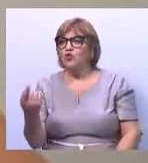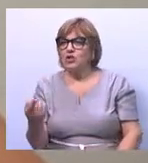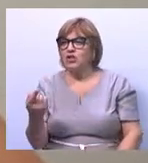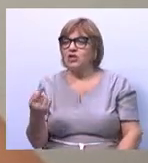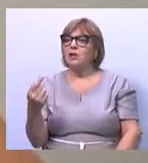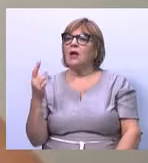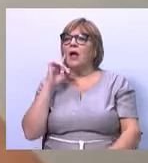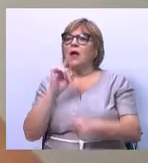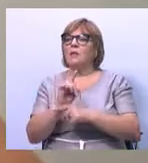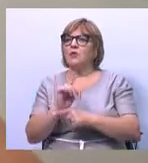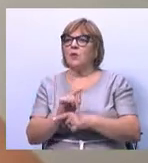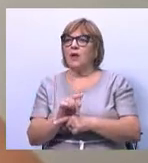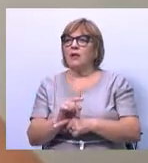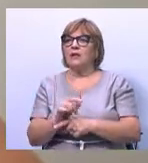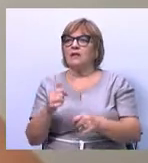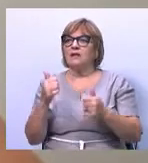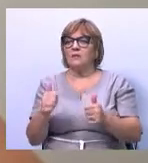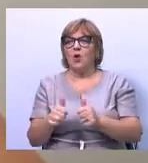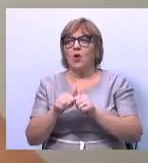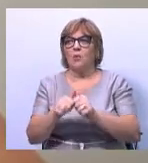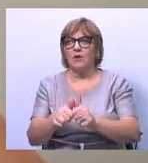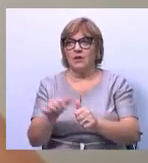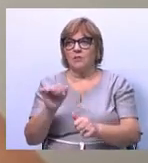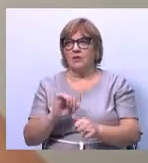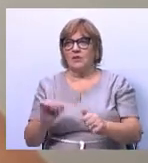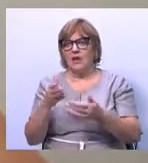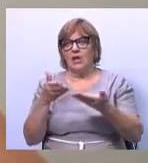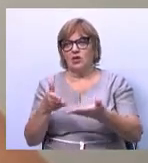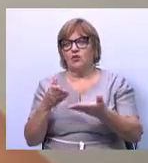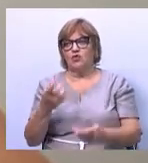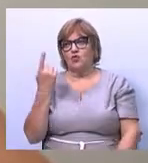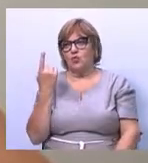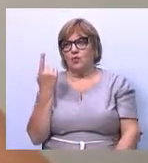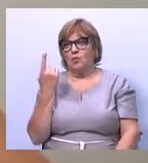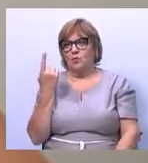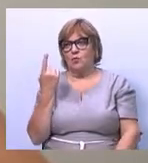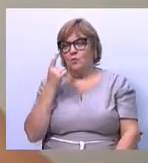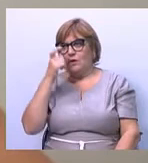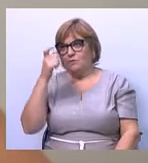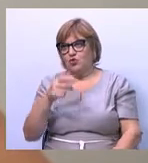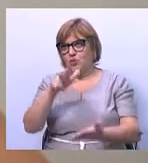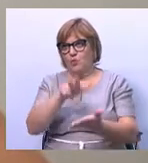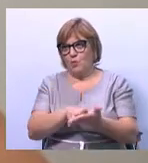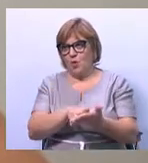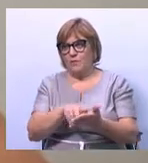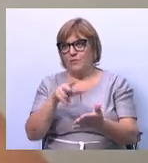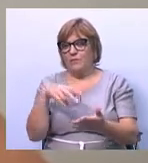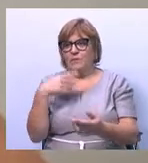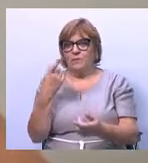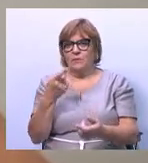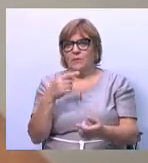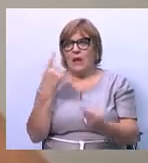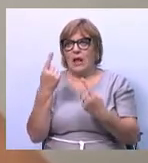Por norma, convém sempre ter o acompanhamento e a ajuda de uma pessoa certificada, um aromaterapeuta, alguém